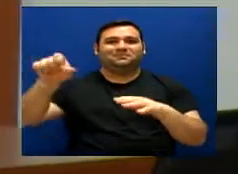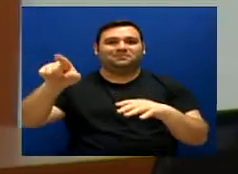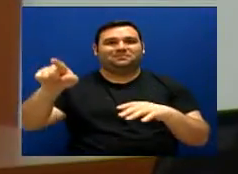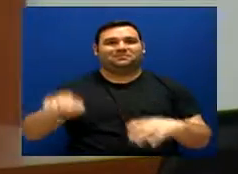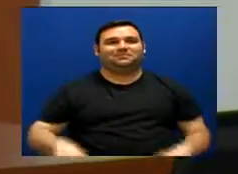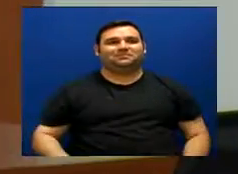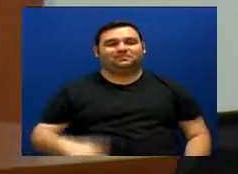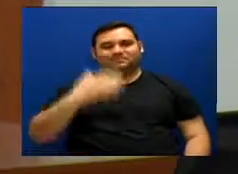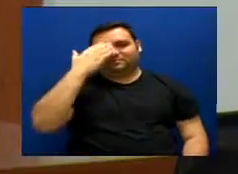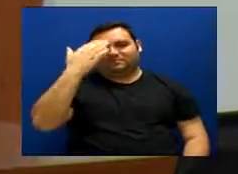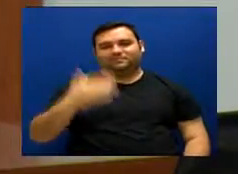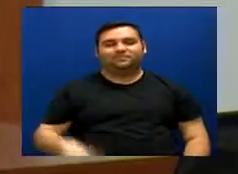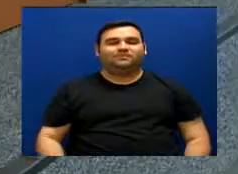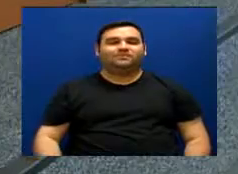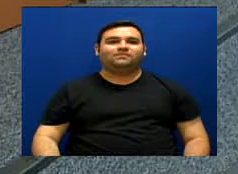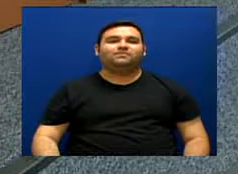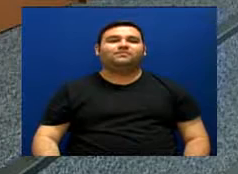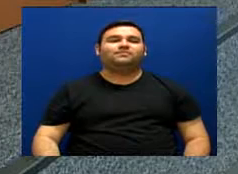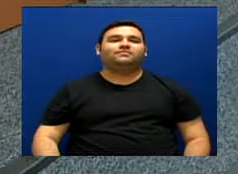Obrigado.